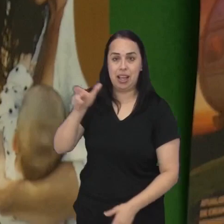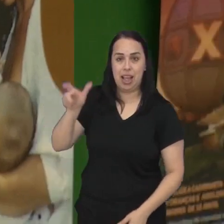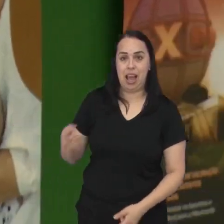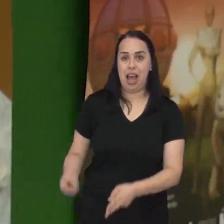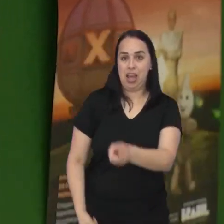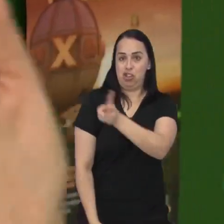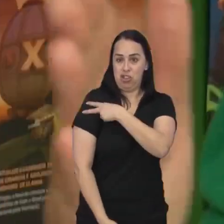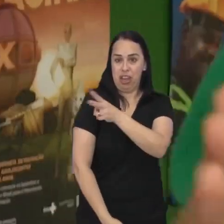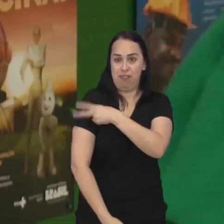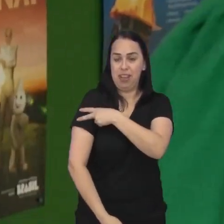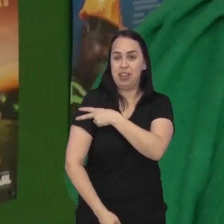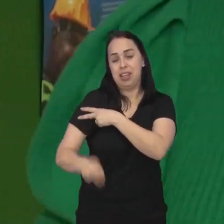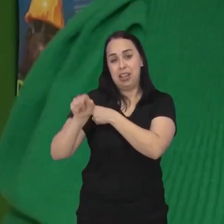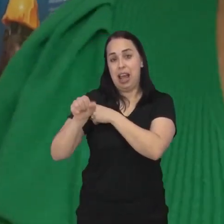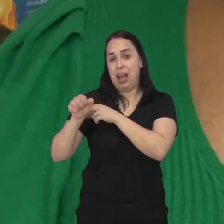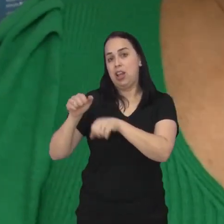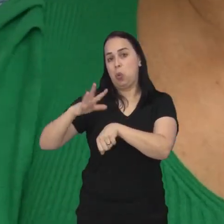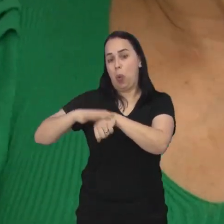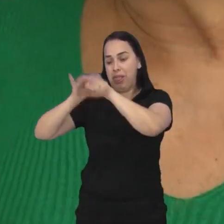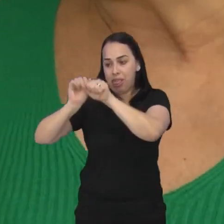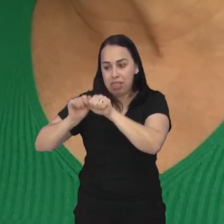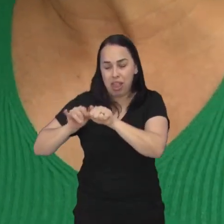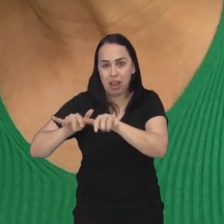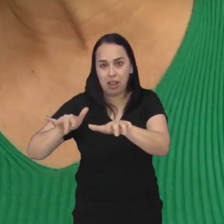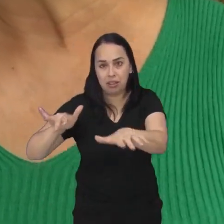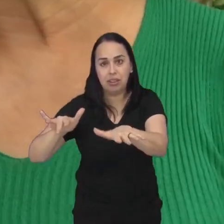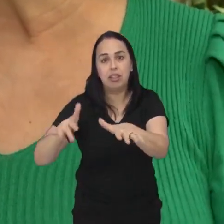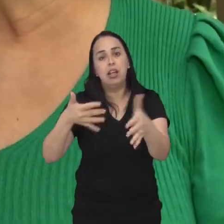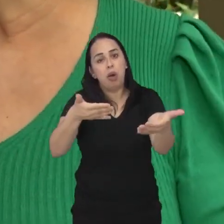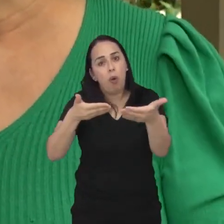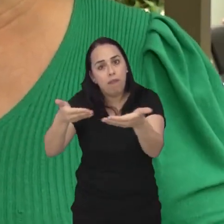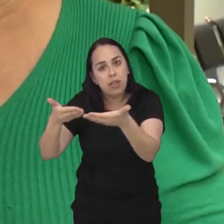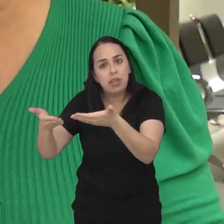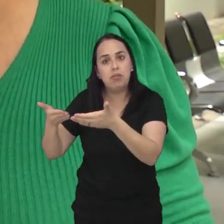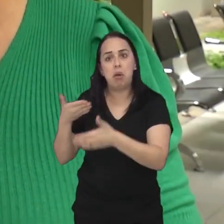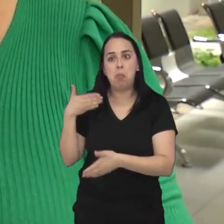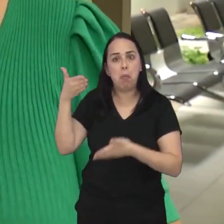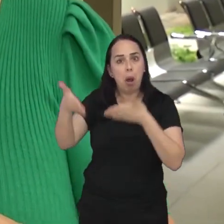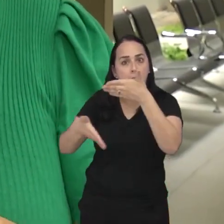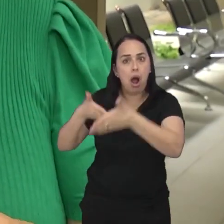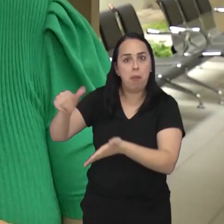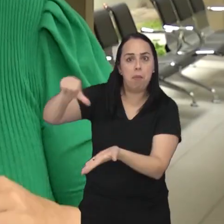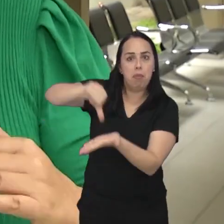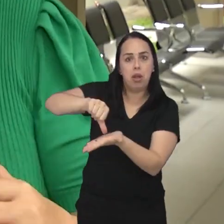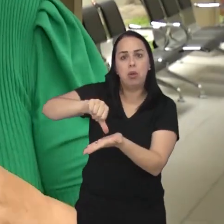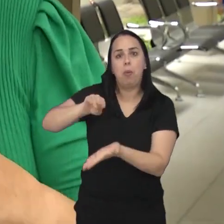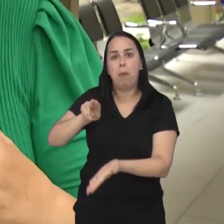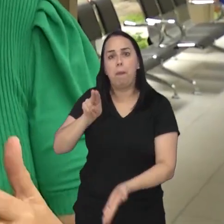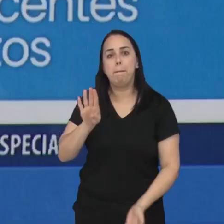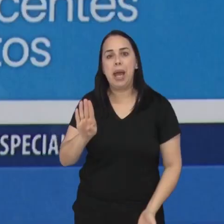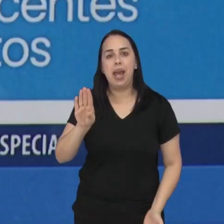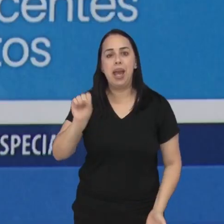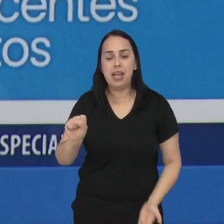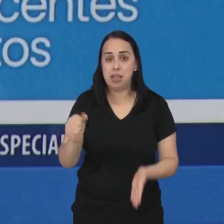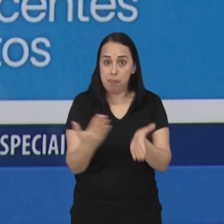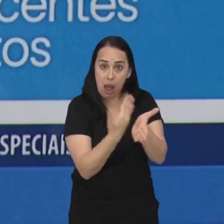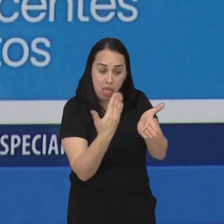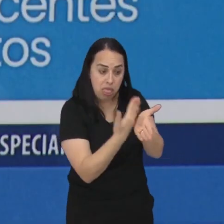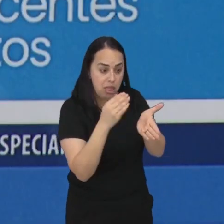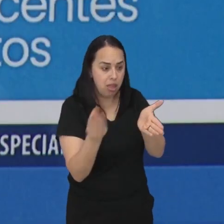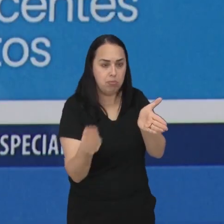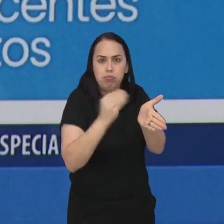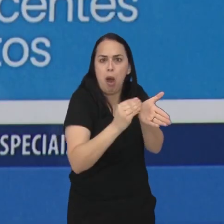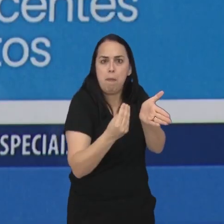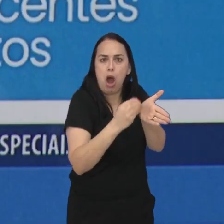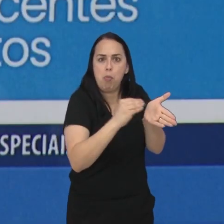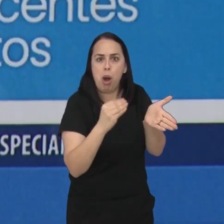Vigilância Epidemiológica da cidade faz um apelo e convida a população a comparecer nos postos de saúde para manter a